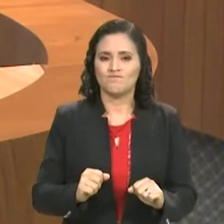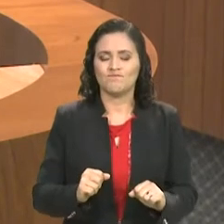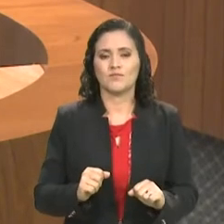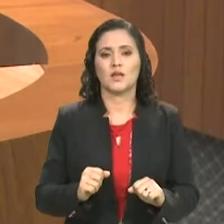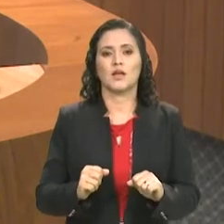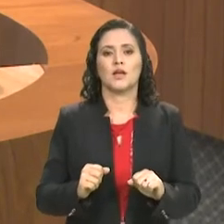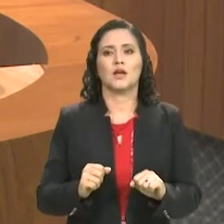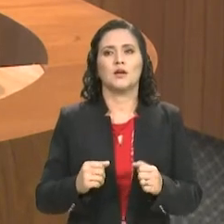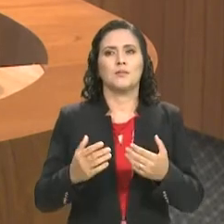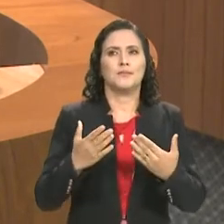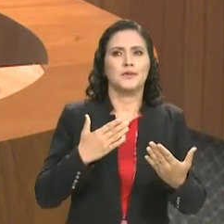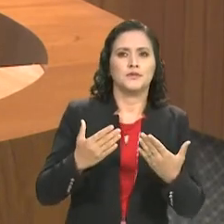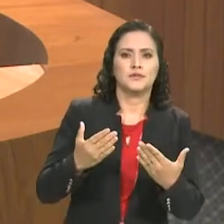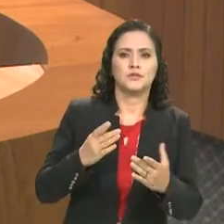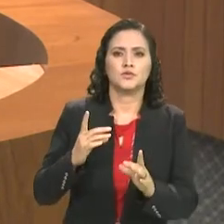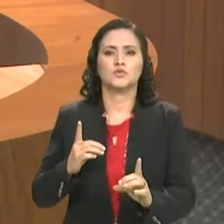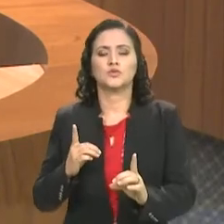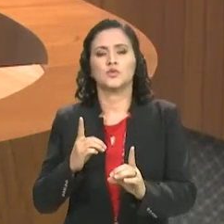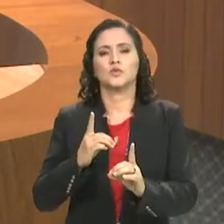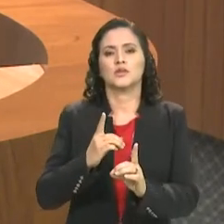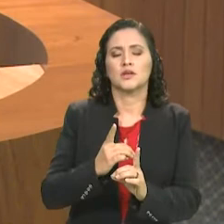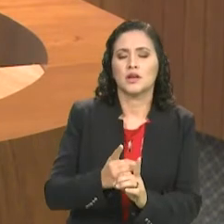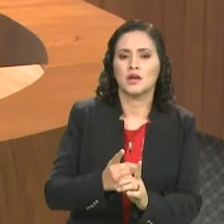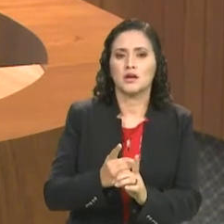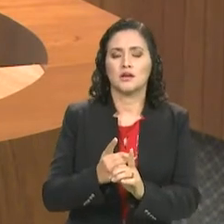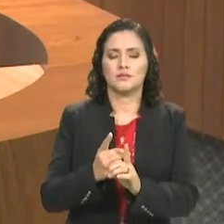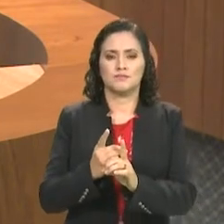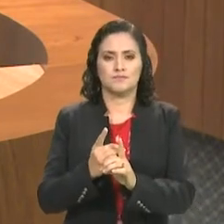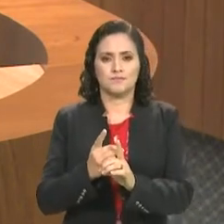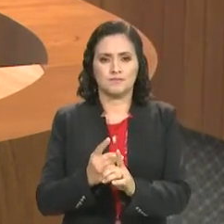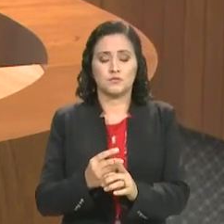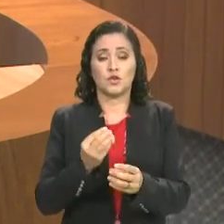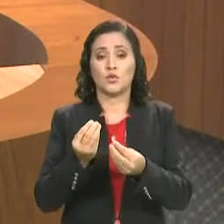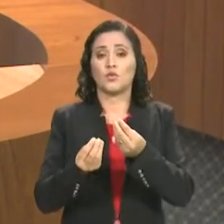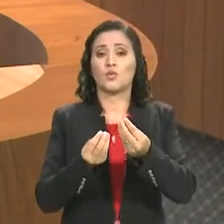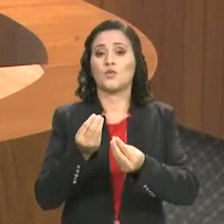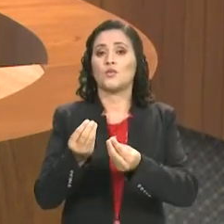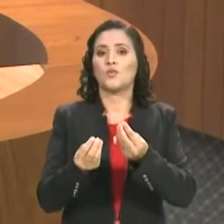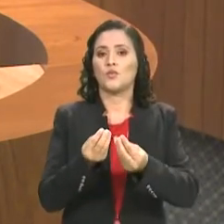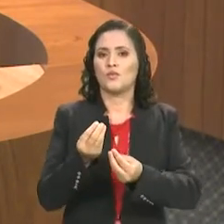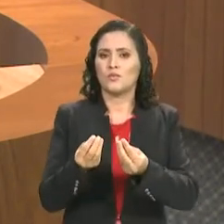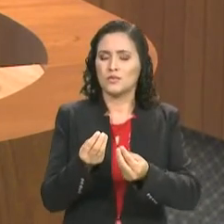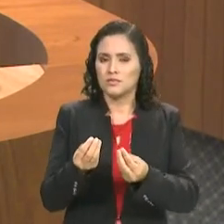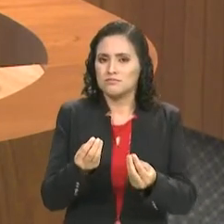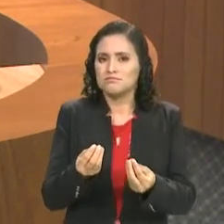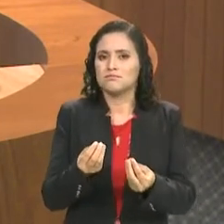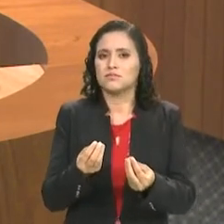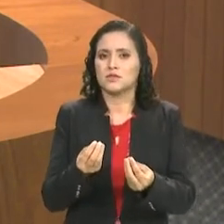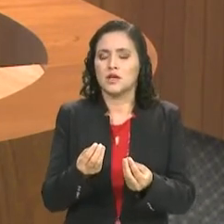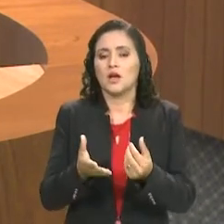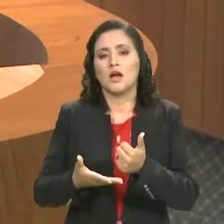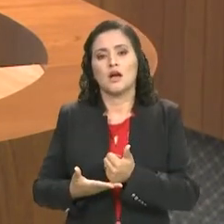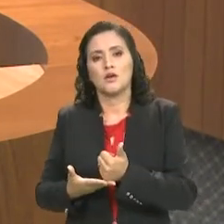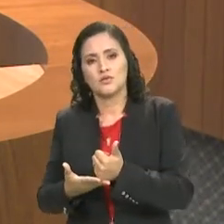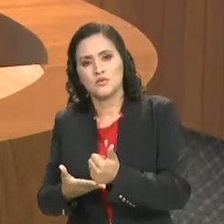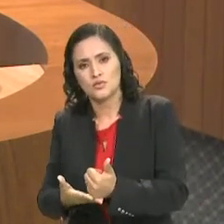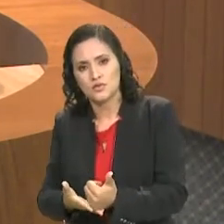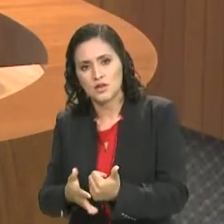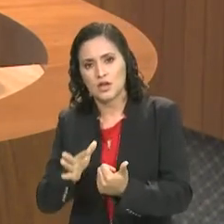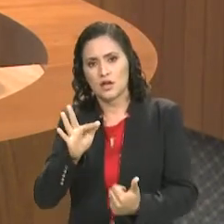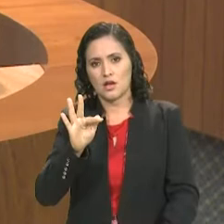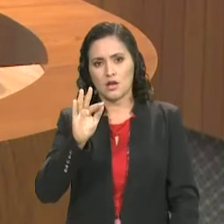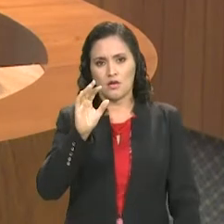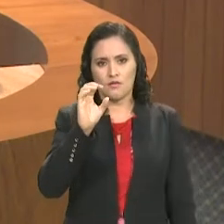do Fórum de Imperatriz. Fórum de Imperatriz, que inclusive já foi e é alvo